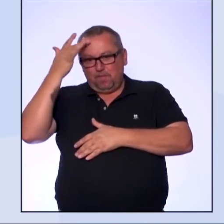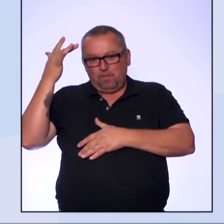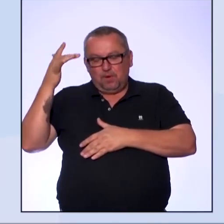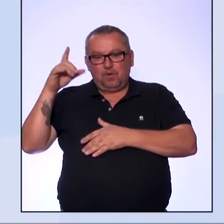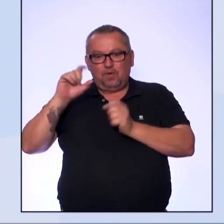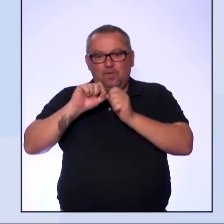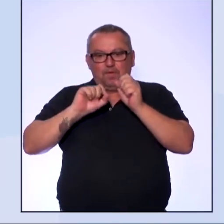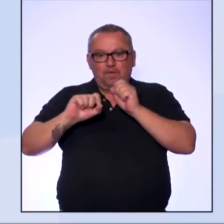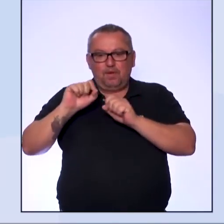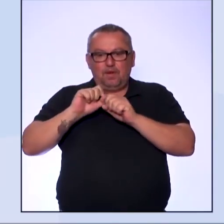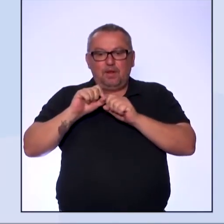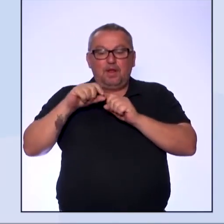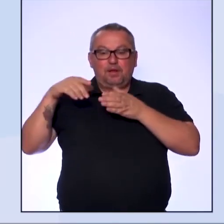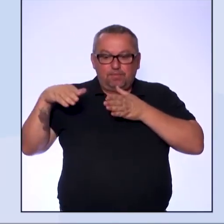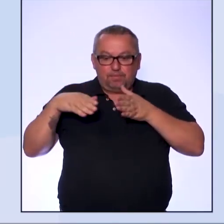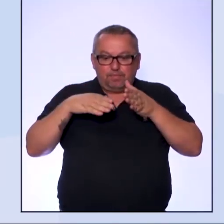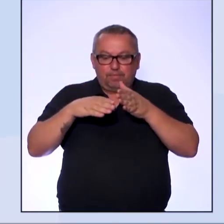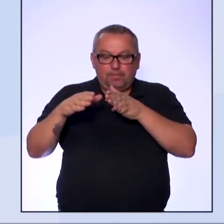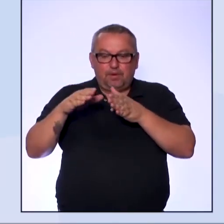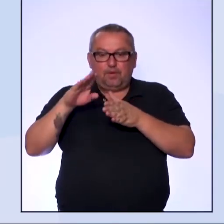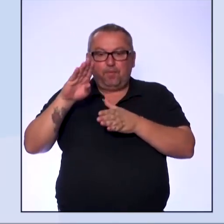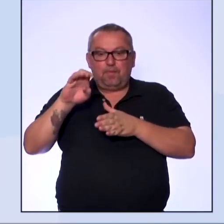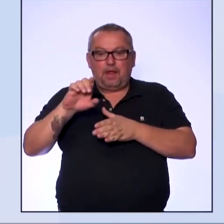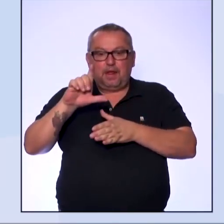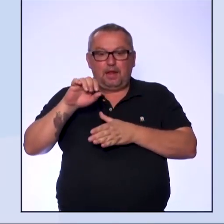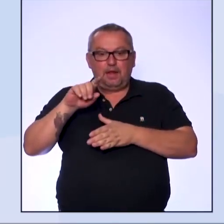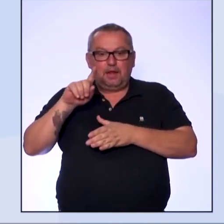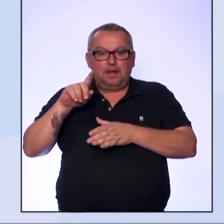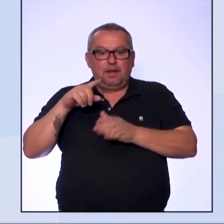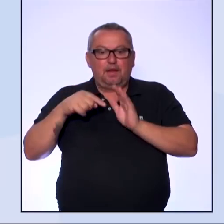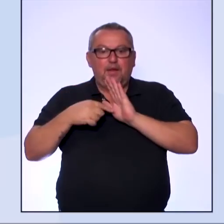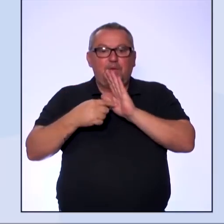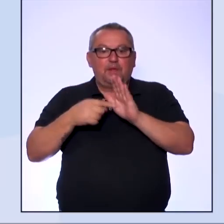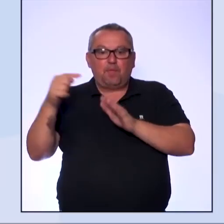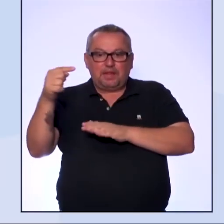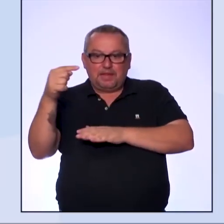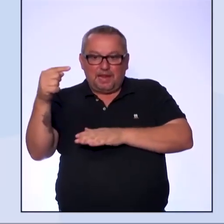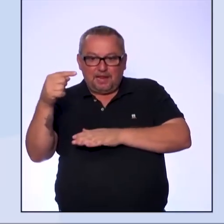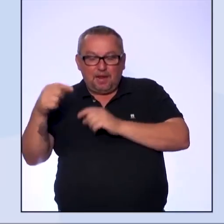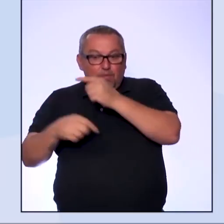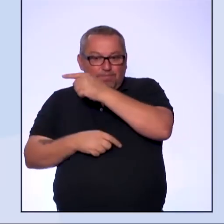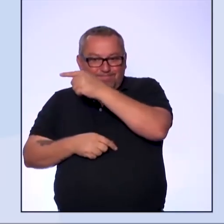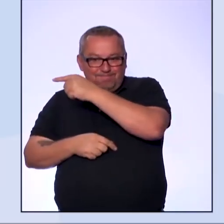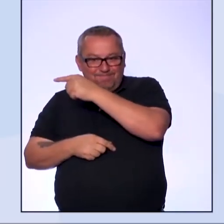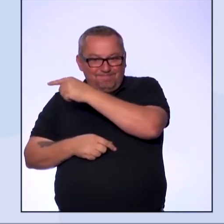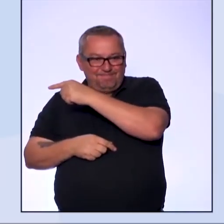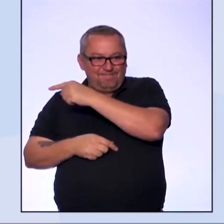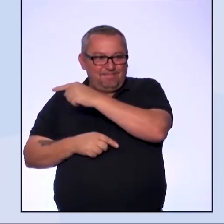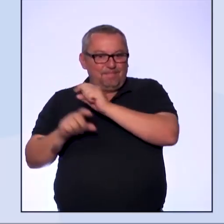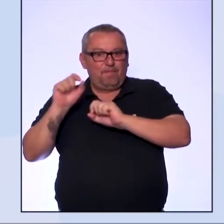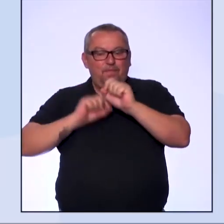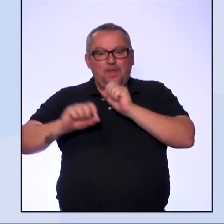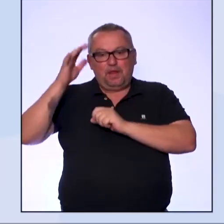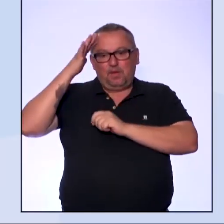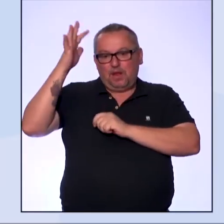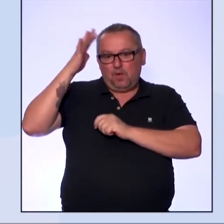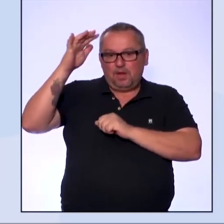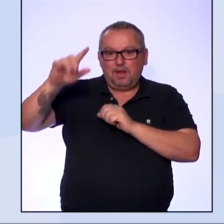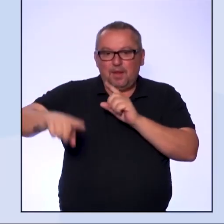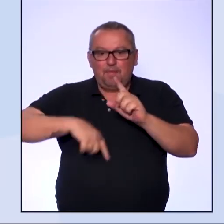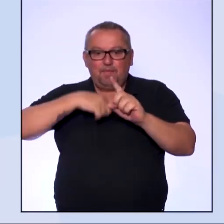aí nessa região. Então nós começamos aí com o mapa, que ele mostra aí o deslocamento humano no mundo, mas vamos observar